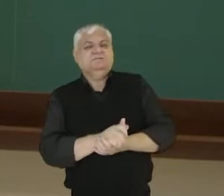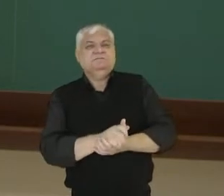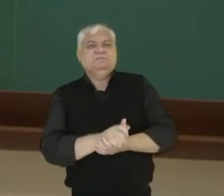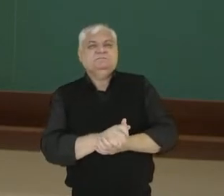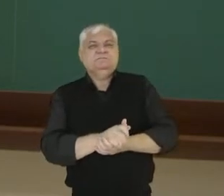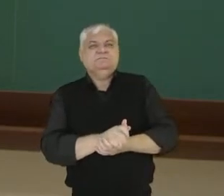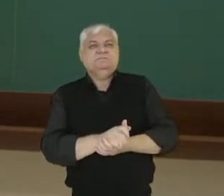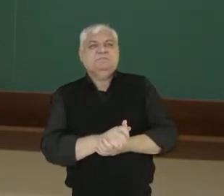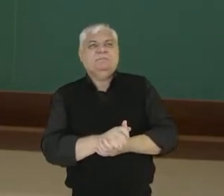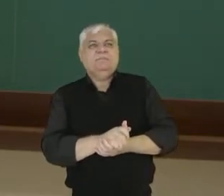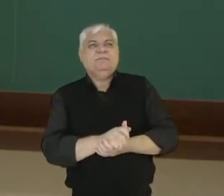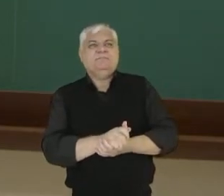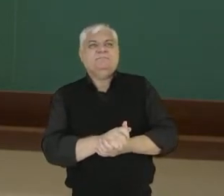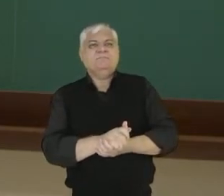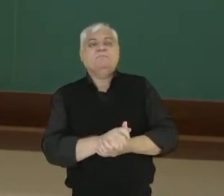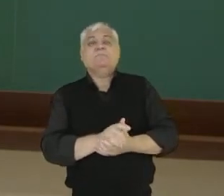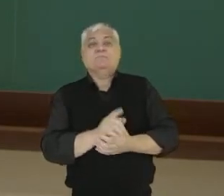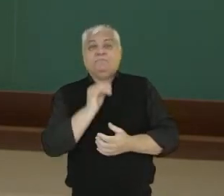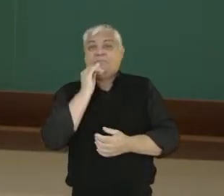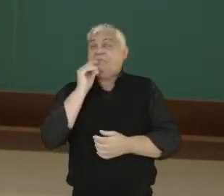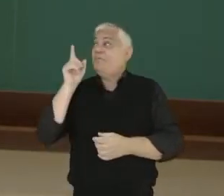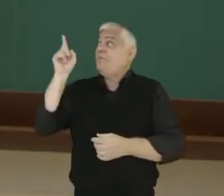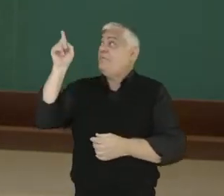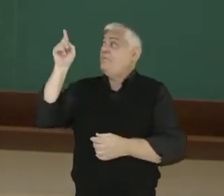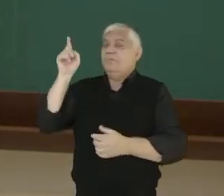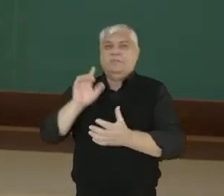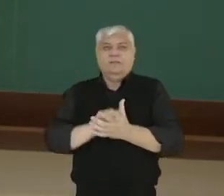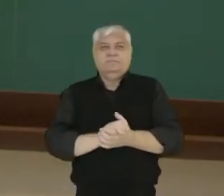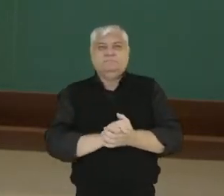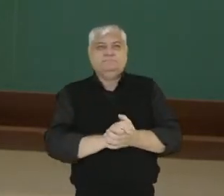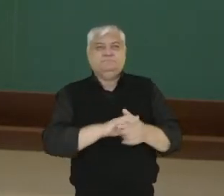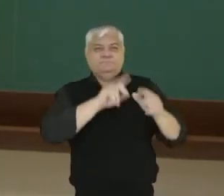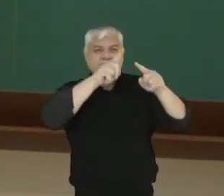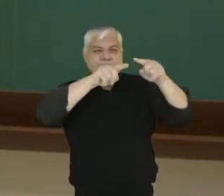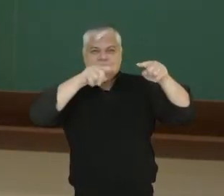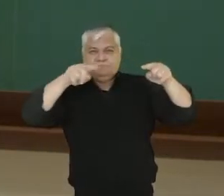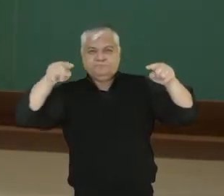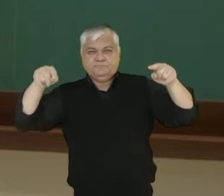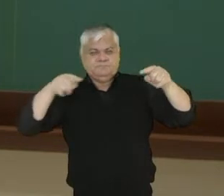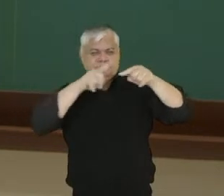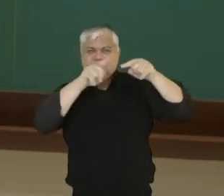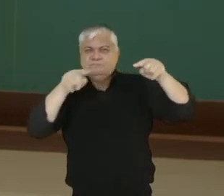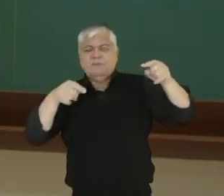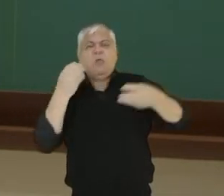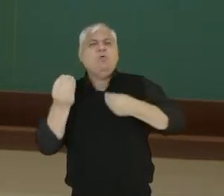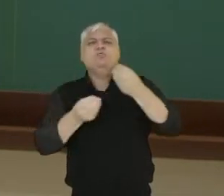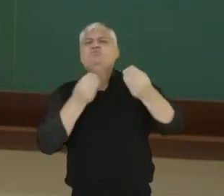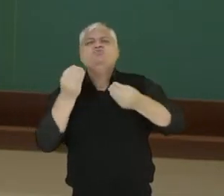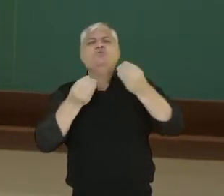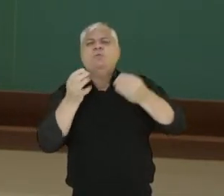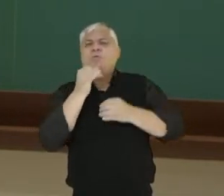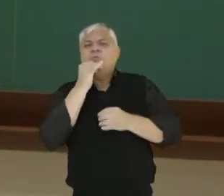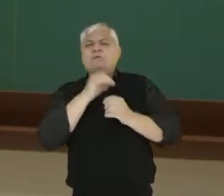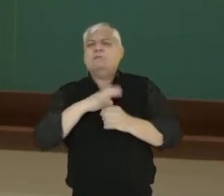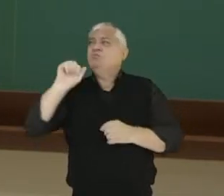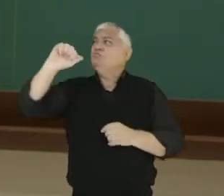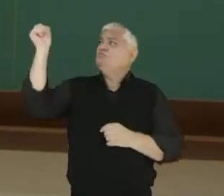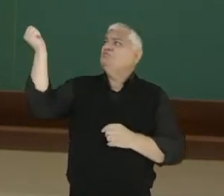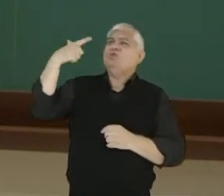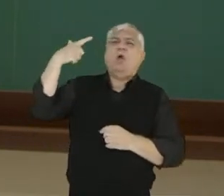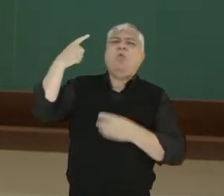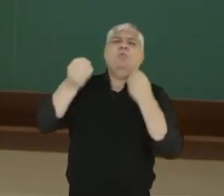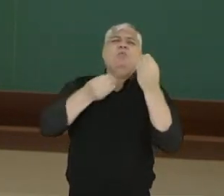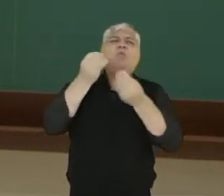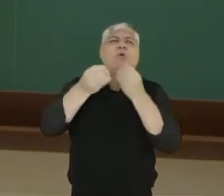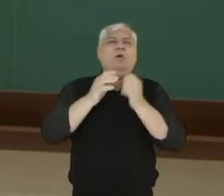partes. Bem, aqui tem para vocês como é que funciona o espectro solar, certo? Como é